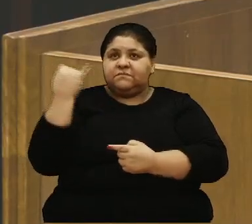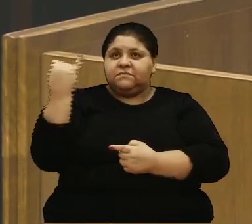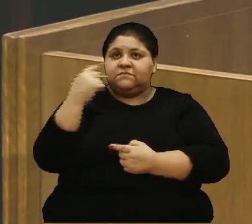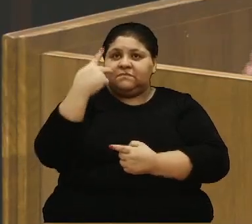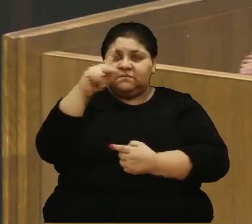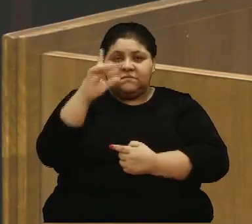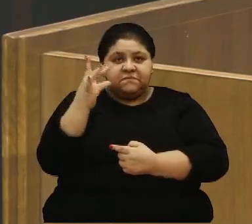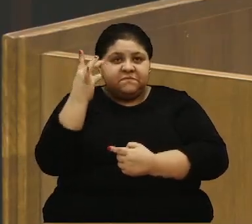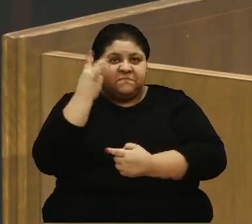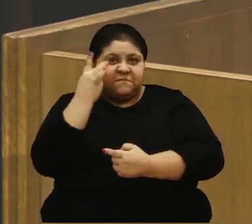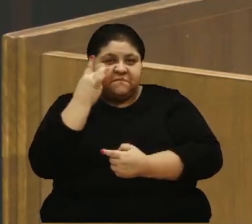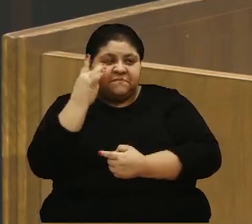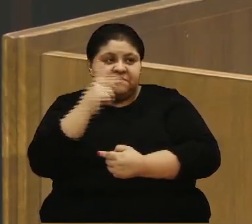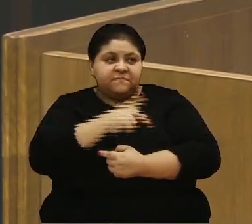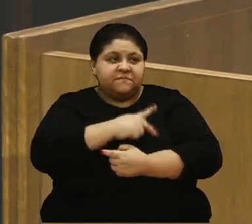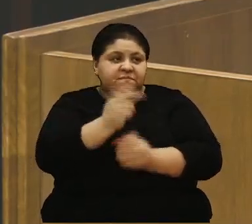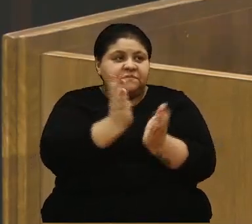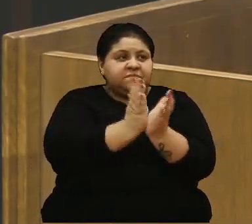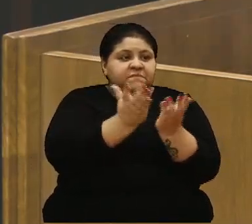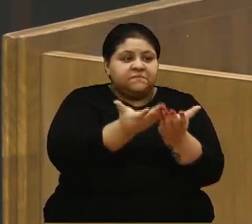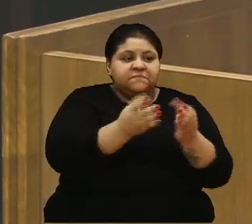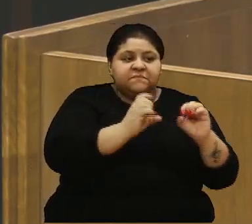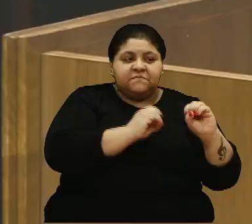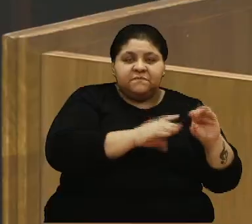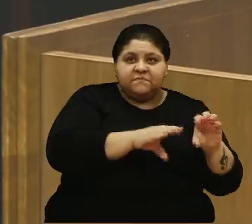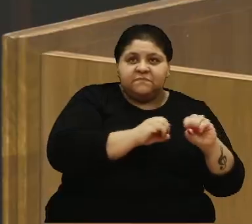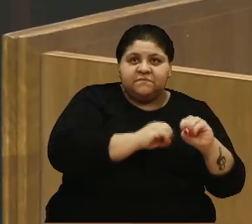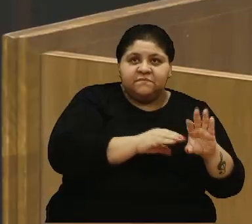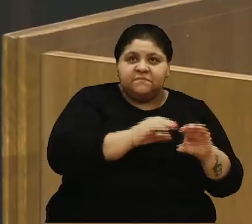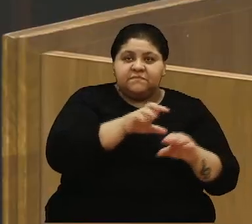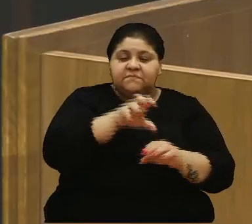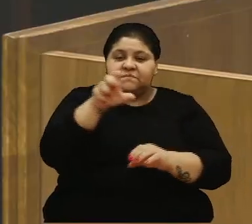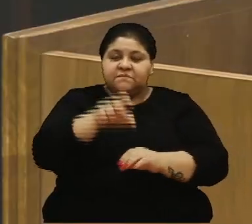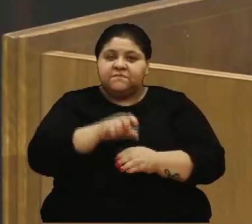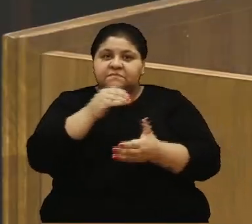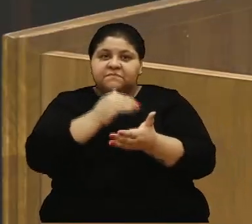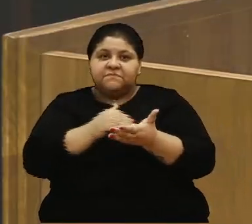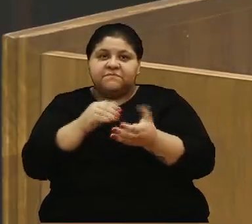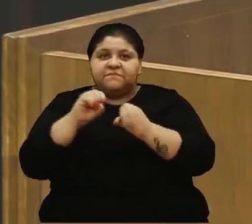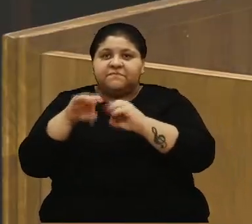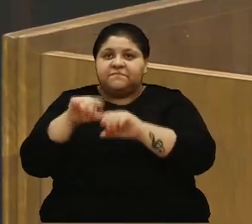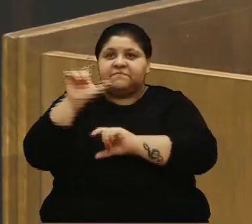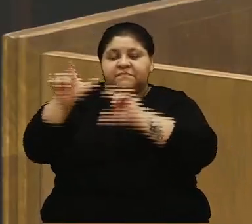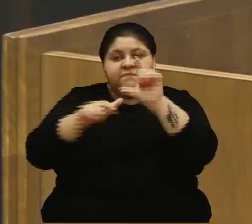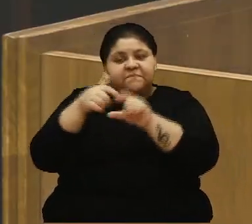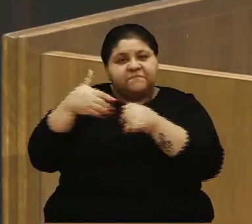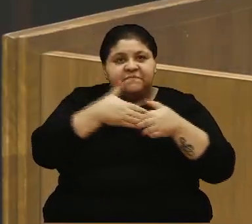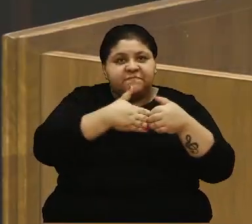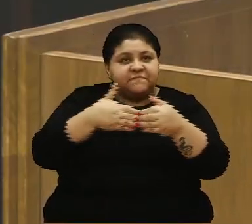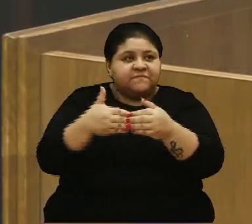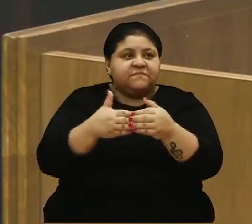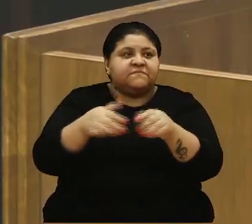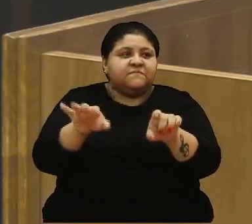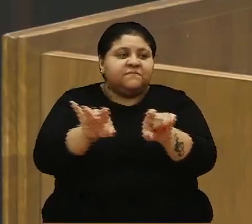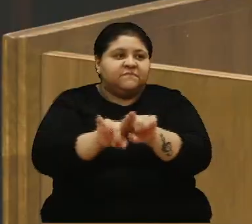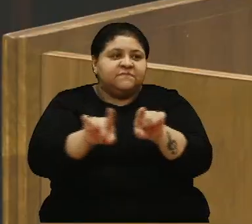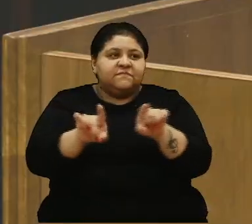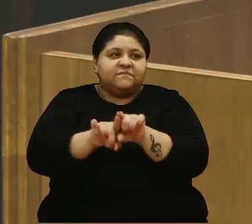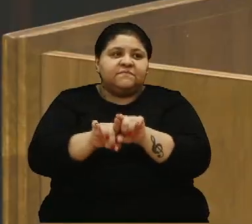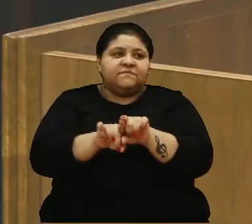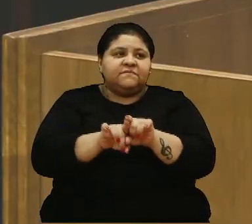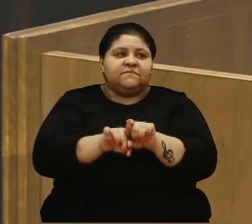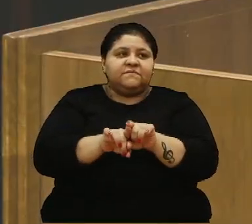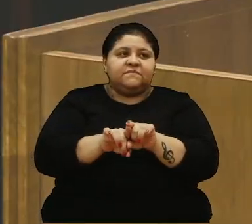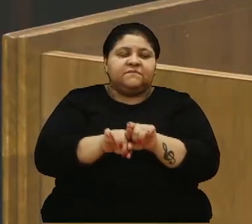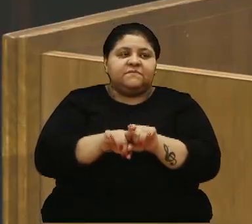sua presença como presidente da Comissão de Educação, como ex-secretário municipal de Educação, como alguém que acompanha, como alguém que sabe, né, o quanto isso é